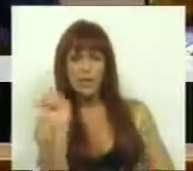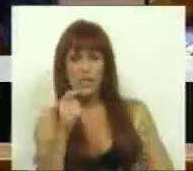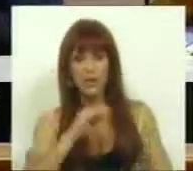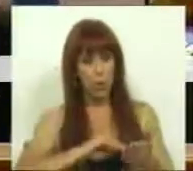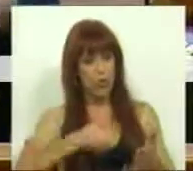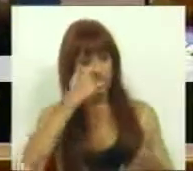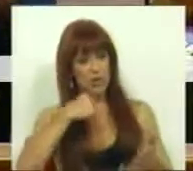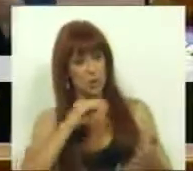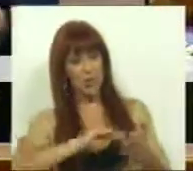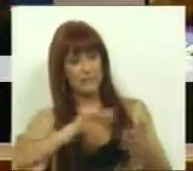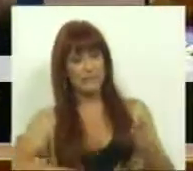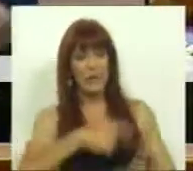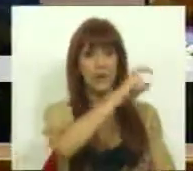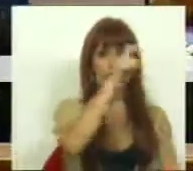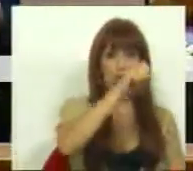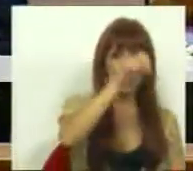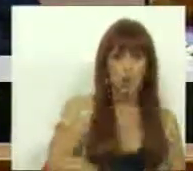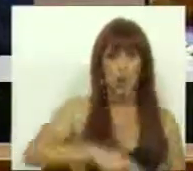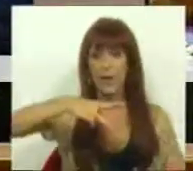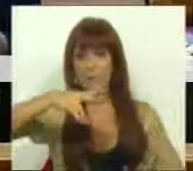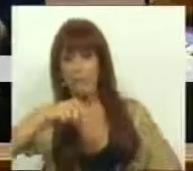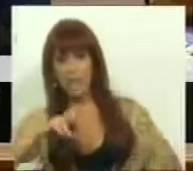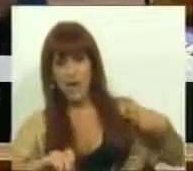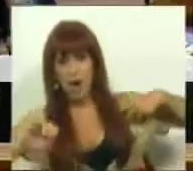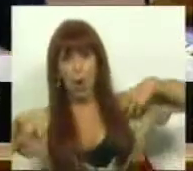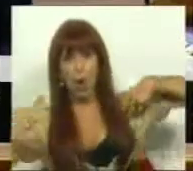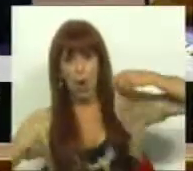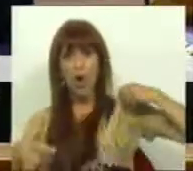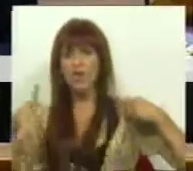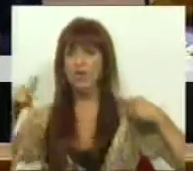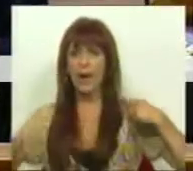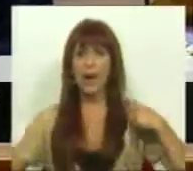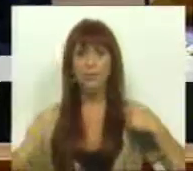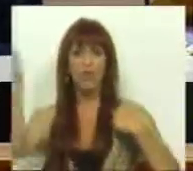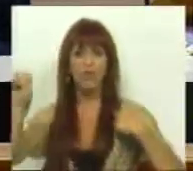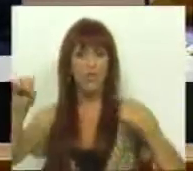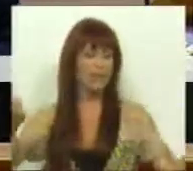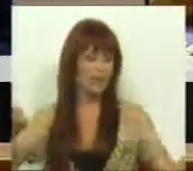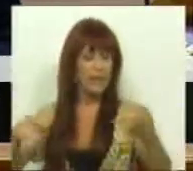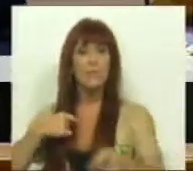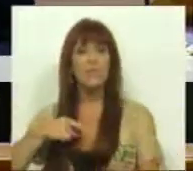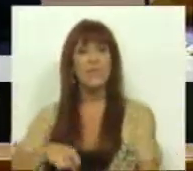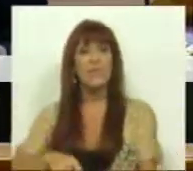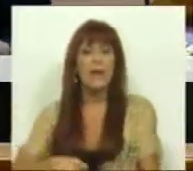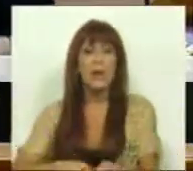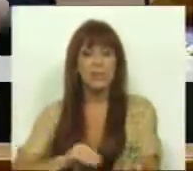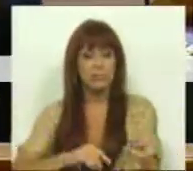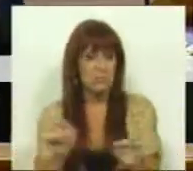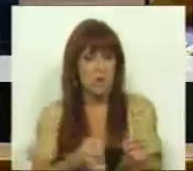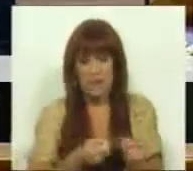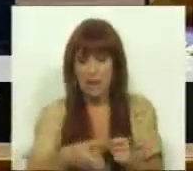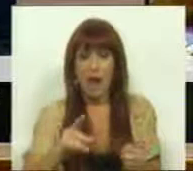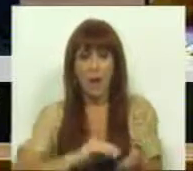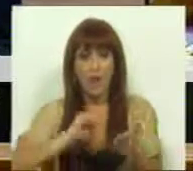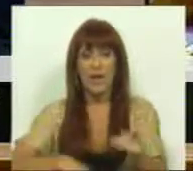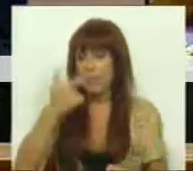que as pessoas assinam com a Zon, com a Mel, a Vodafone, a Ótimos, TMN, para que saiba do que estamos a falar e que são contratos que têm estes meses todos. Bem, quando as